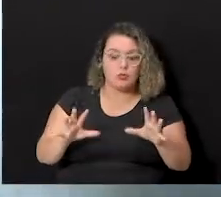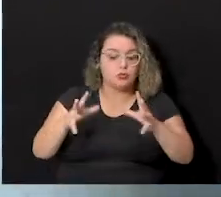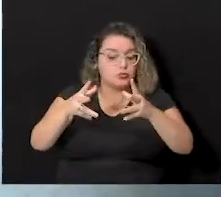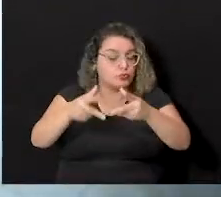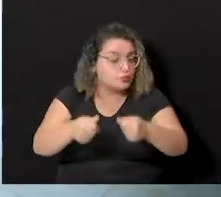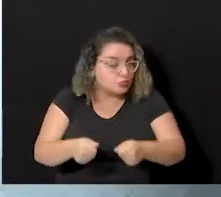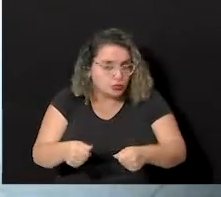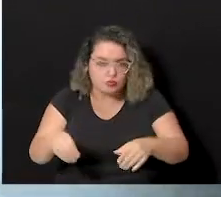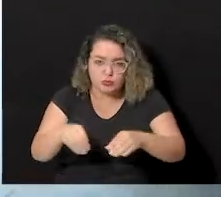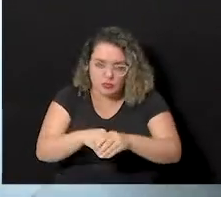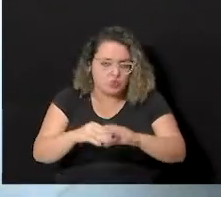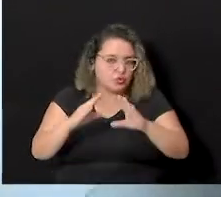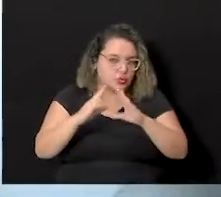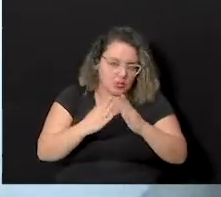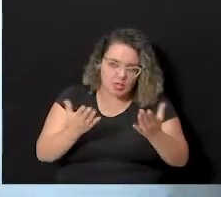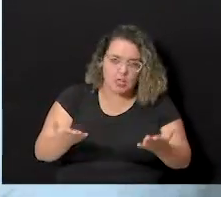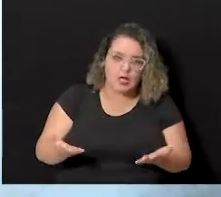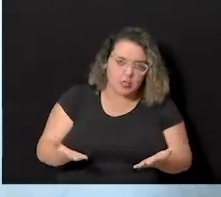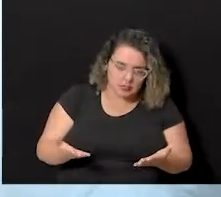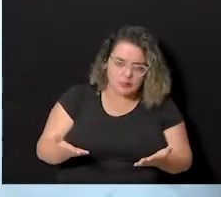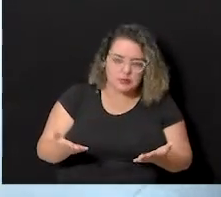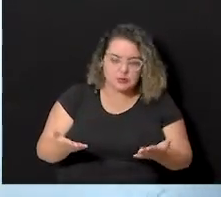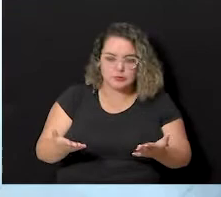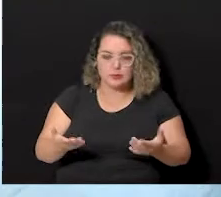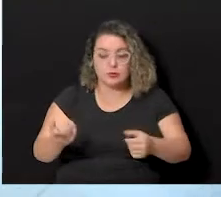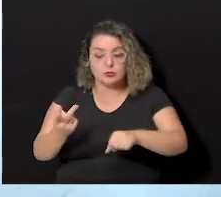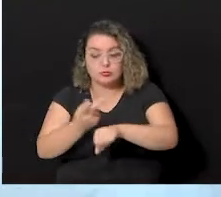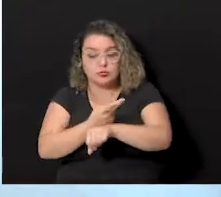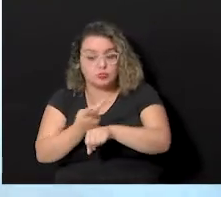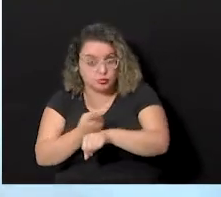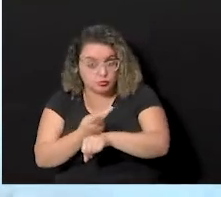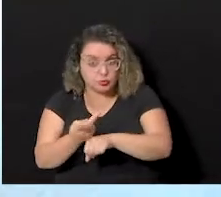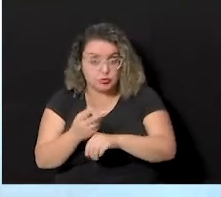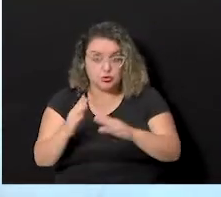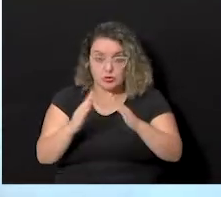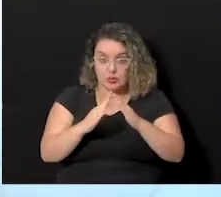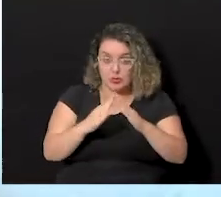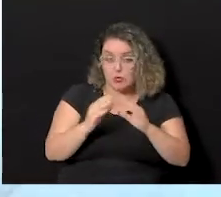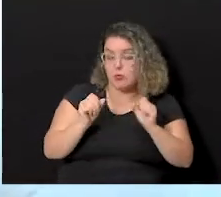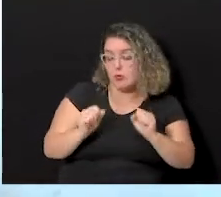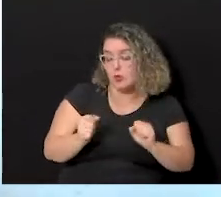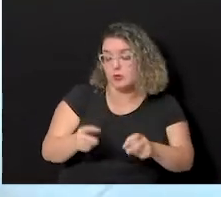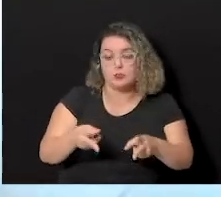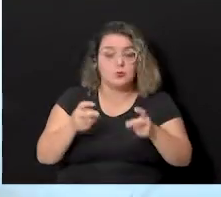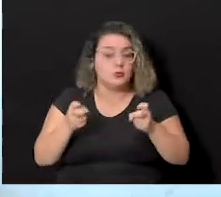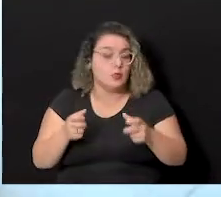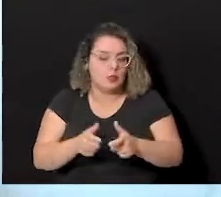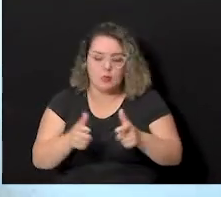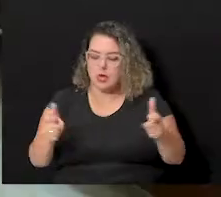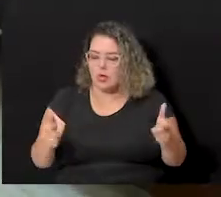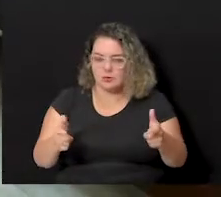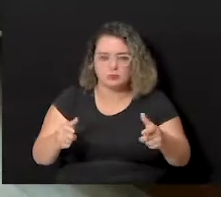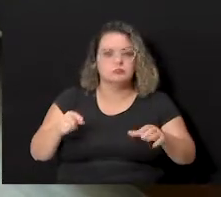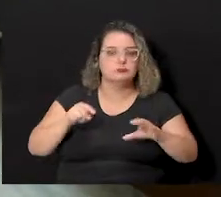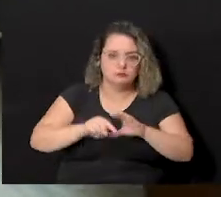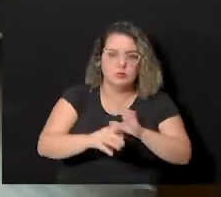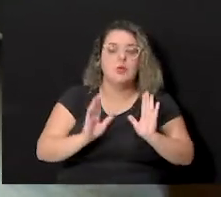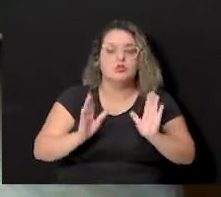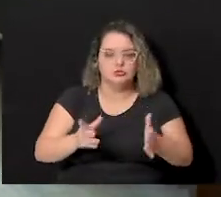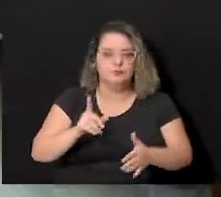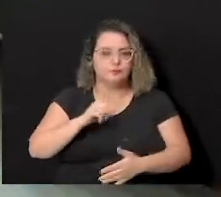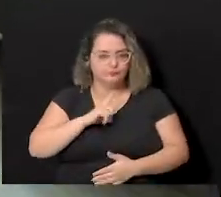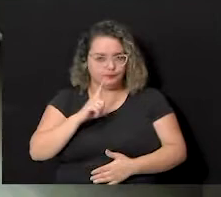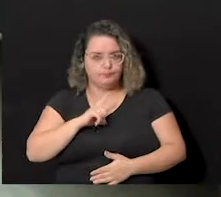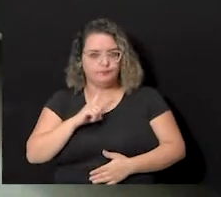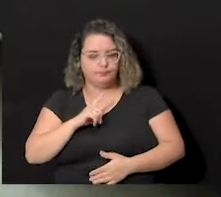a mobília, né? Tanto é que quando você usa ferramentas de busca de imóveis, você pode ver que muitas delas, as mais avançadas,